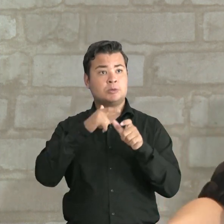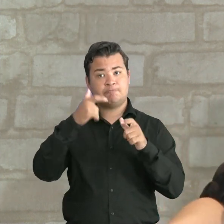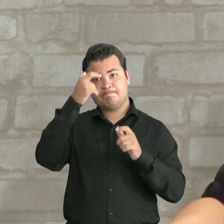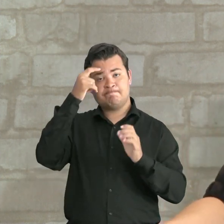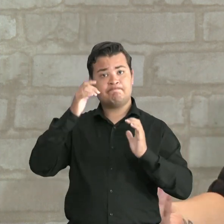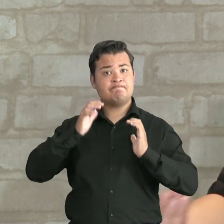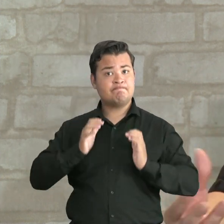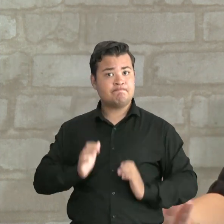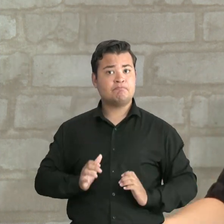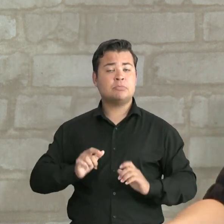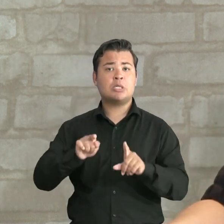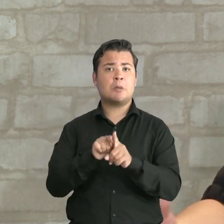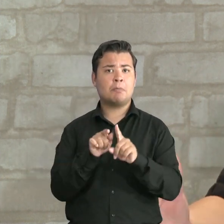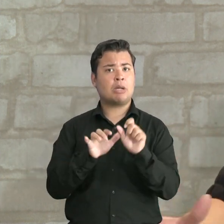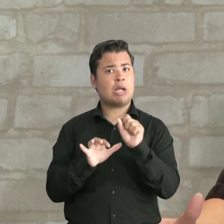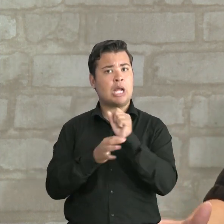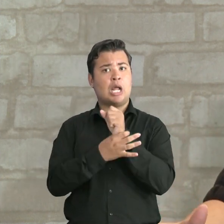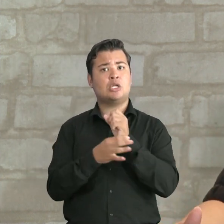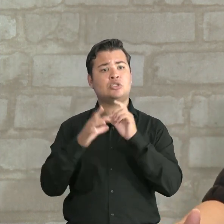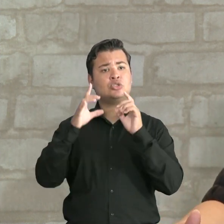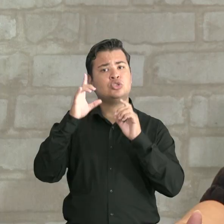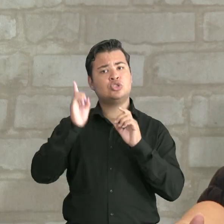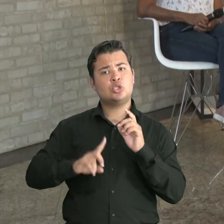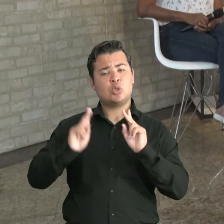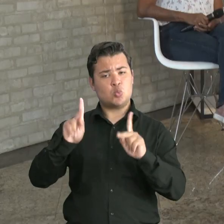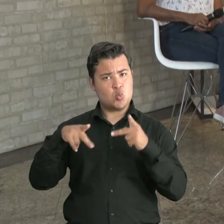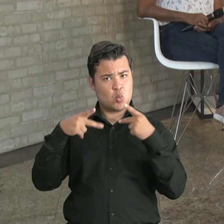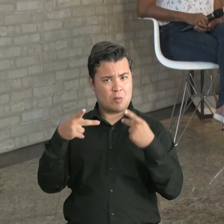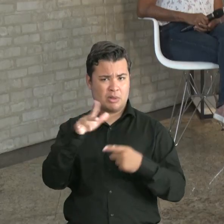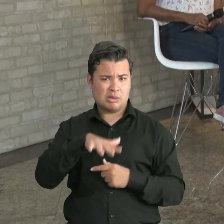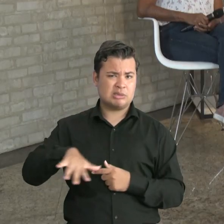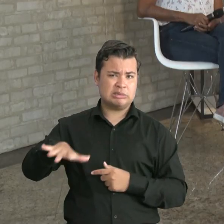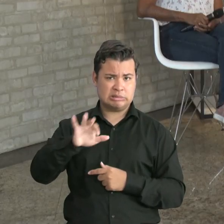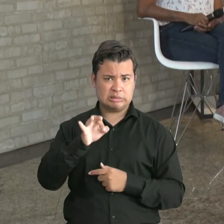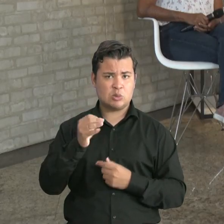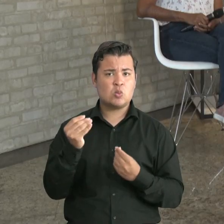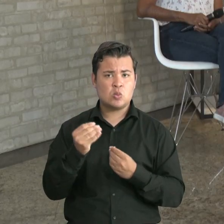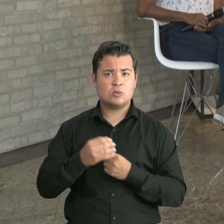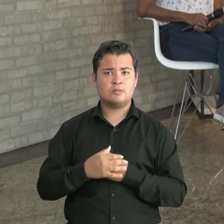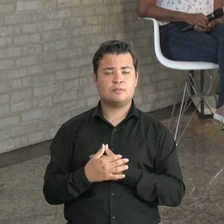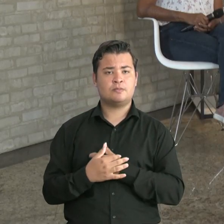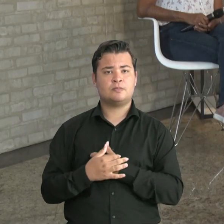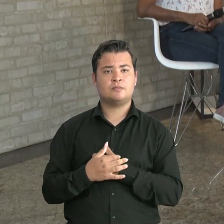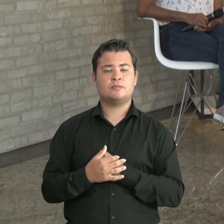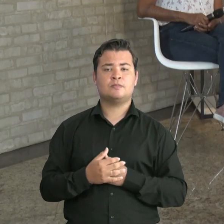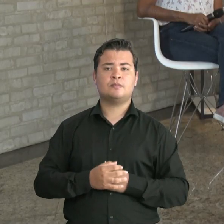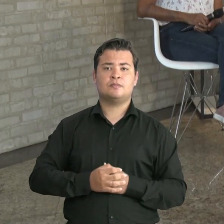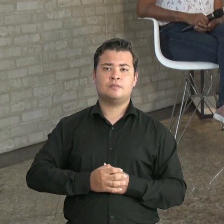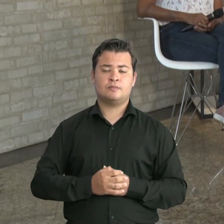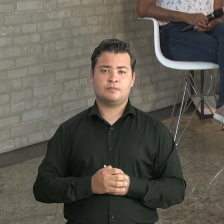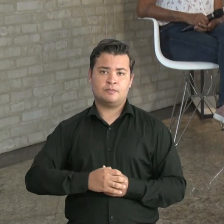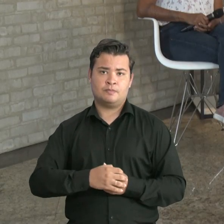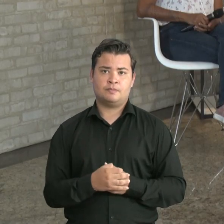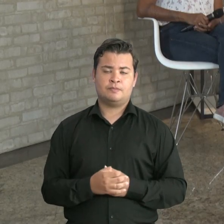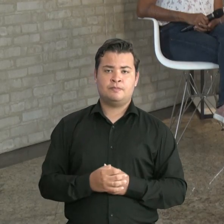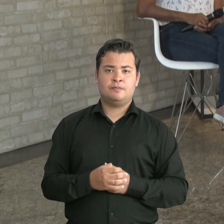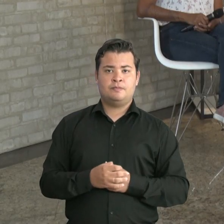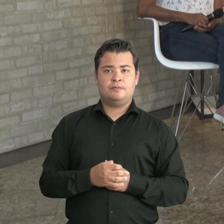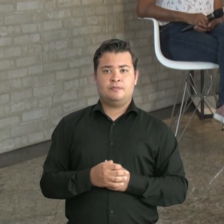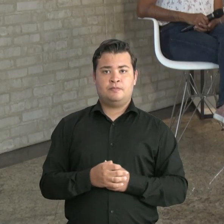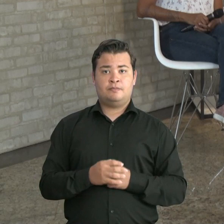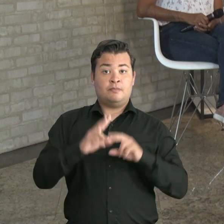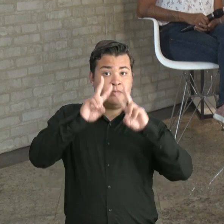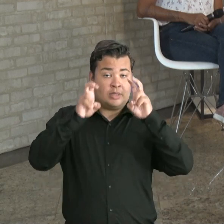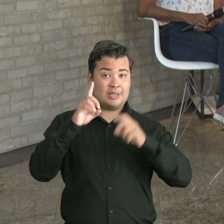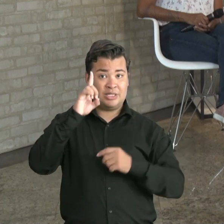os direitos humanos de uma forma mais geral, né? Bom, falar de direitos humanos é falar